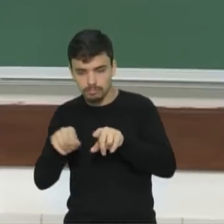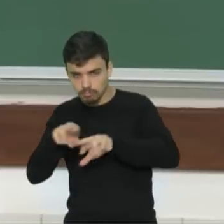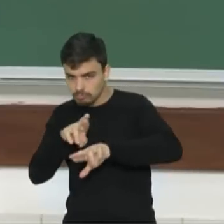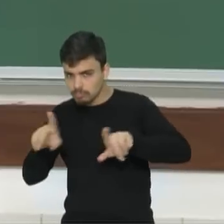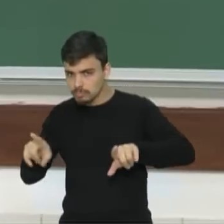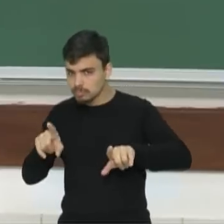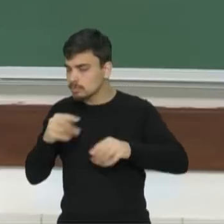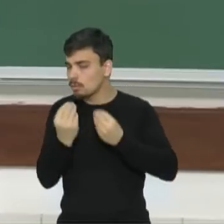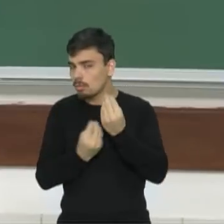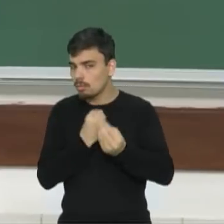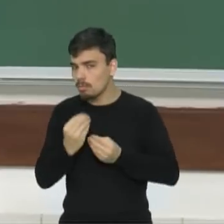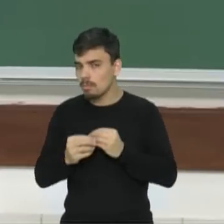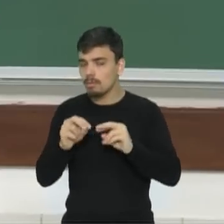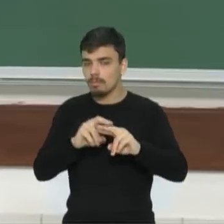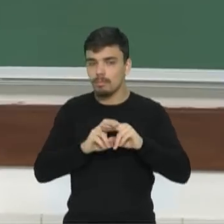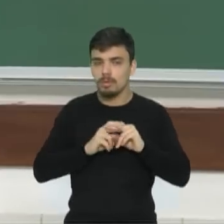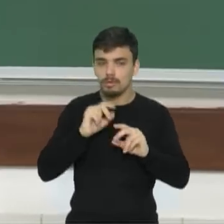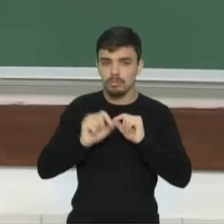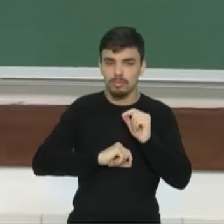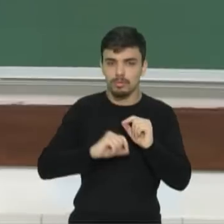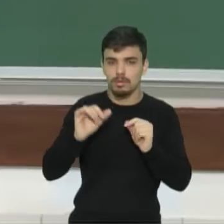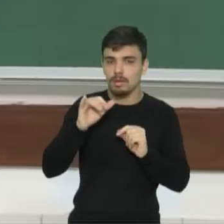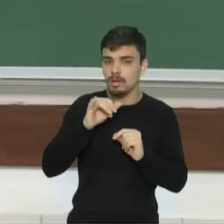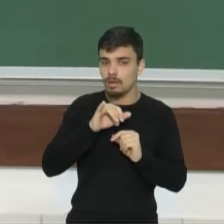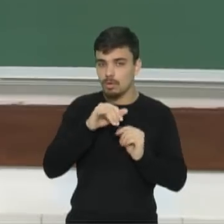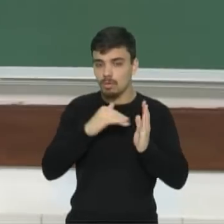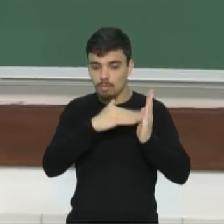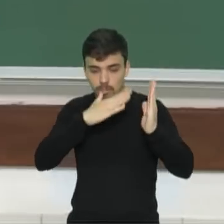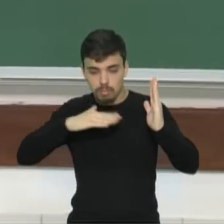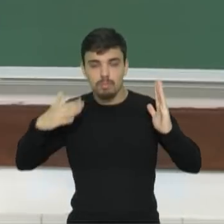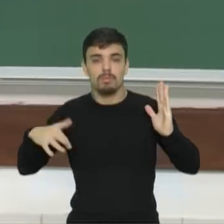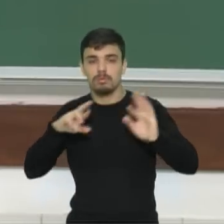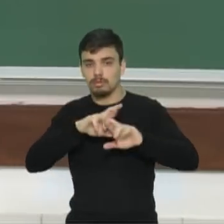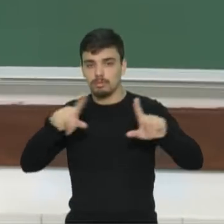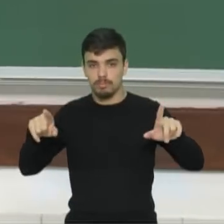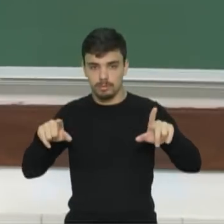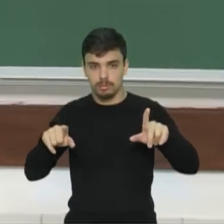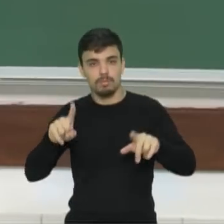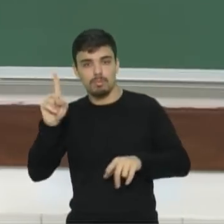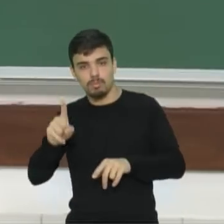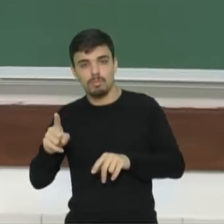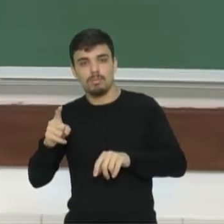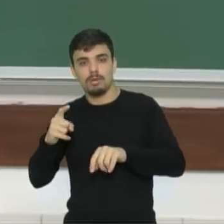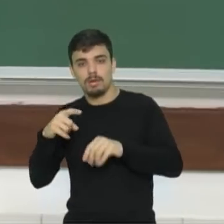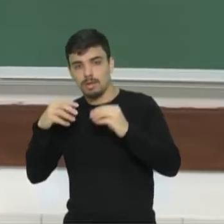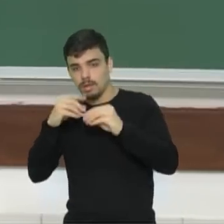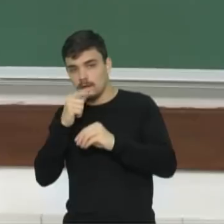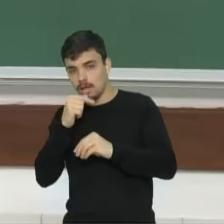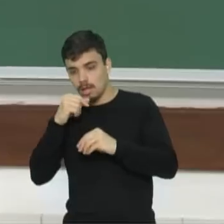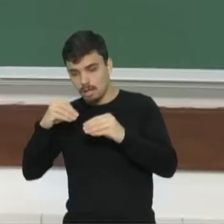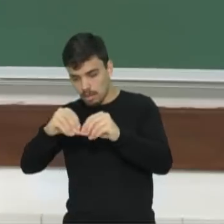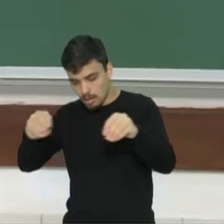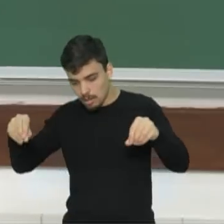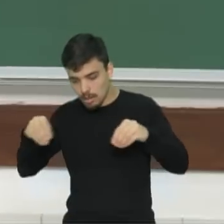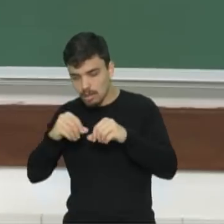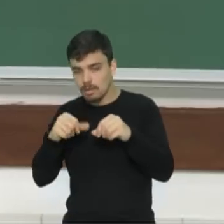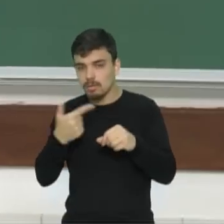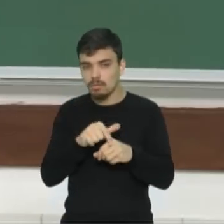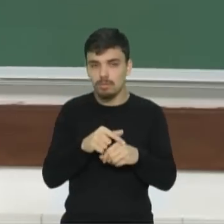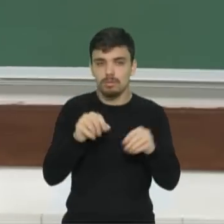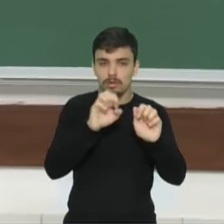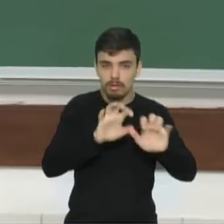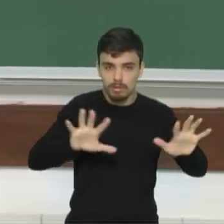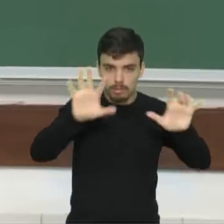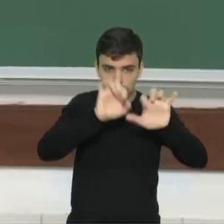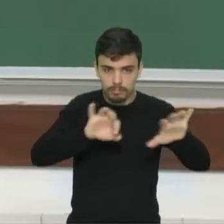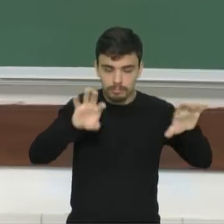diferentes. Portanto, a onda tem velocidade diferente, porque um é gasoso, outro é líquido. No caso da luz, ela